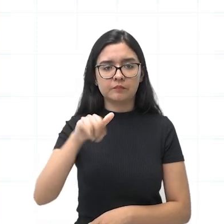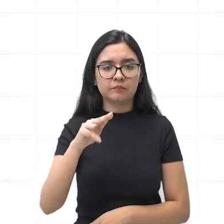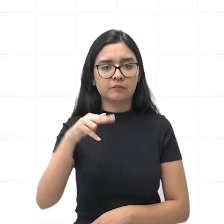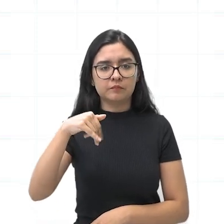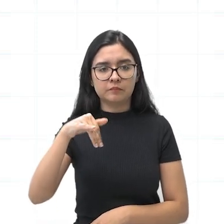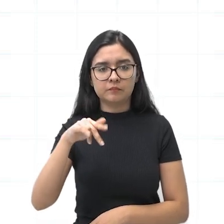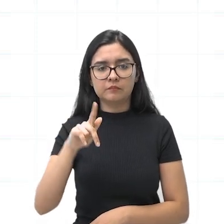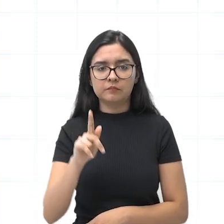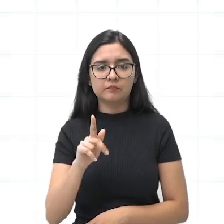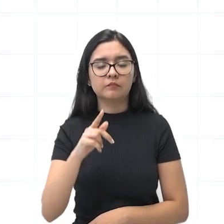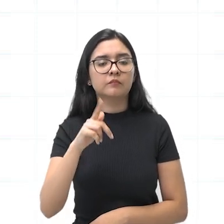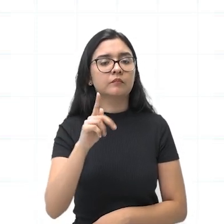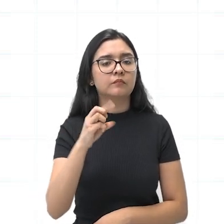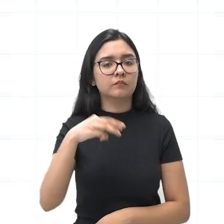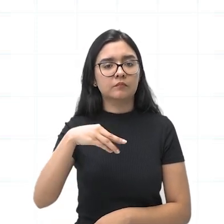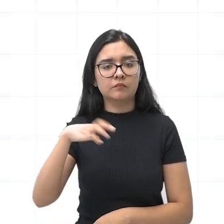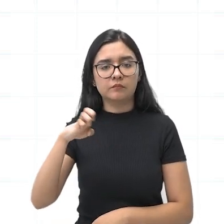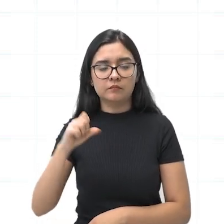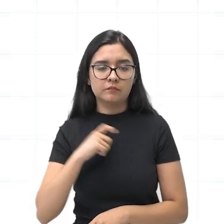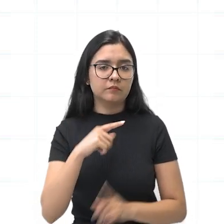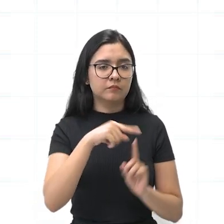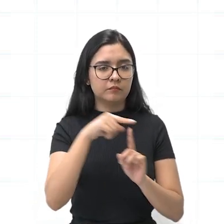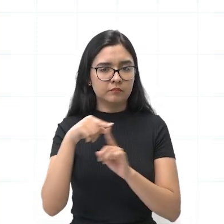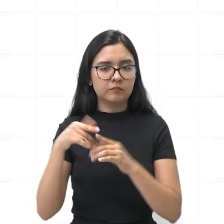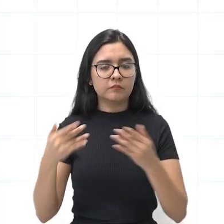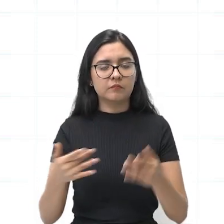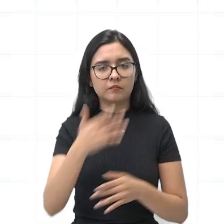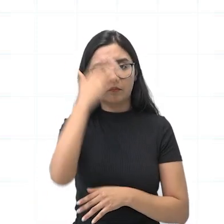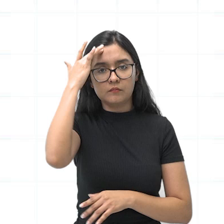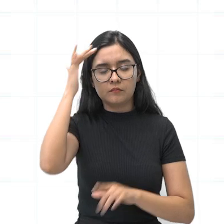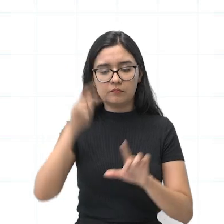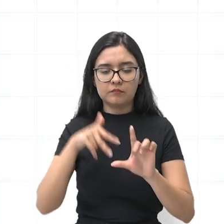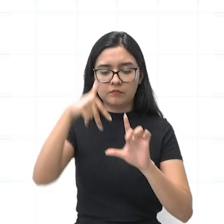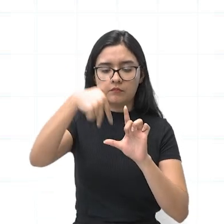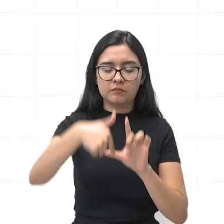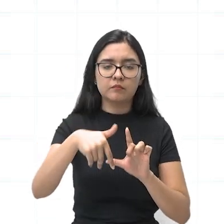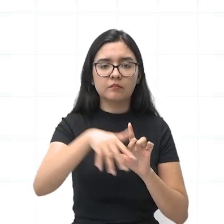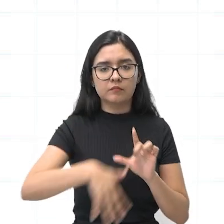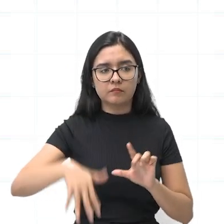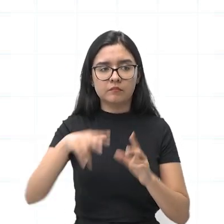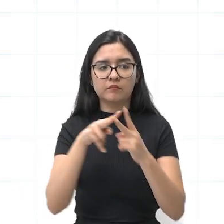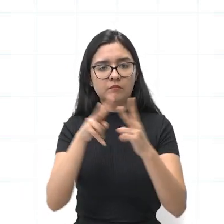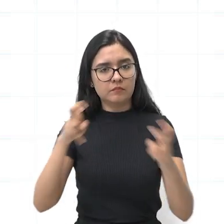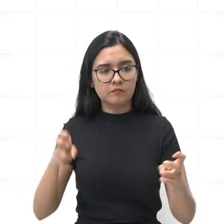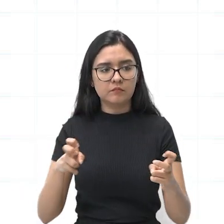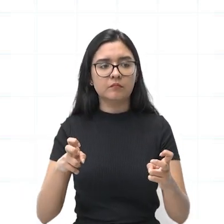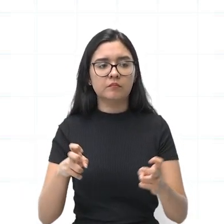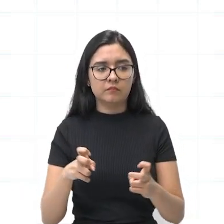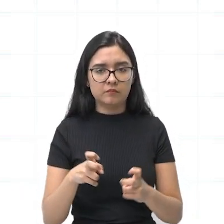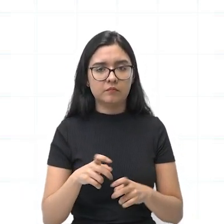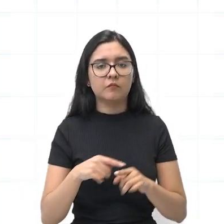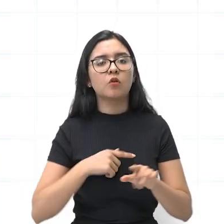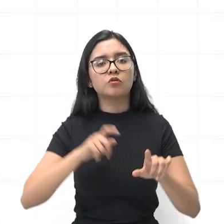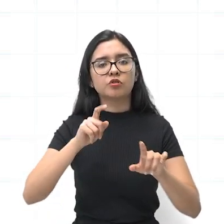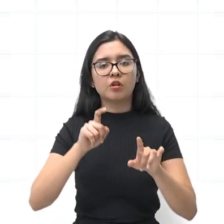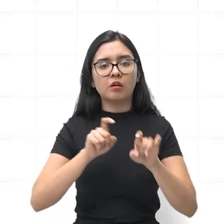jogadores assumem o papel do personagem imaginário, né, em um mundo fictício, isso na tela do